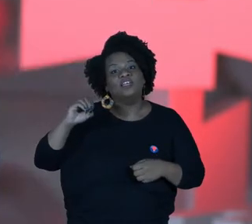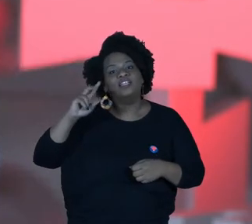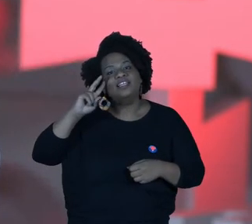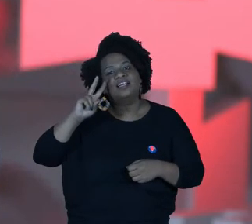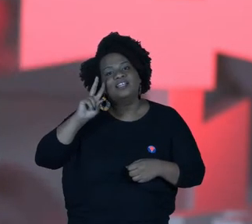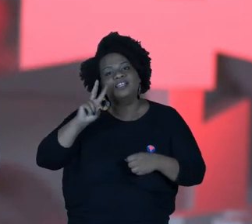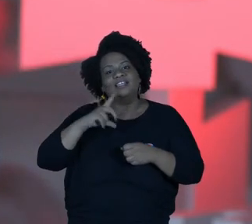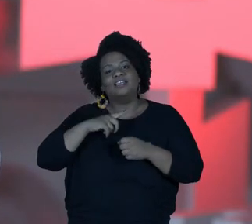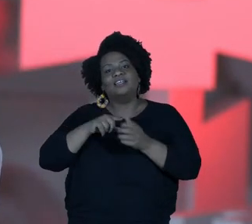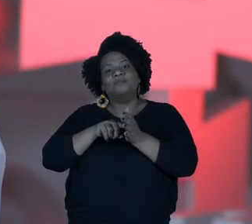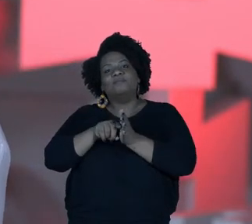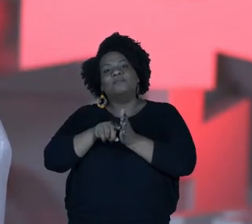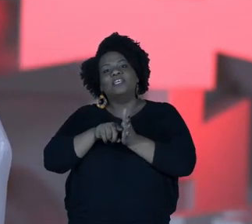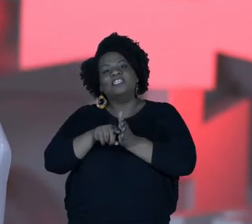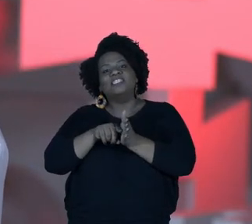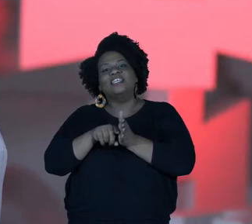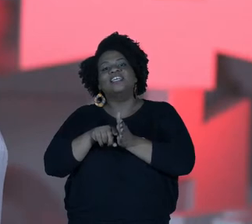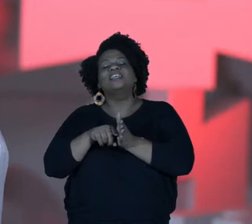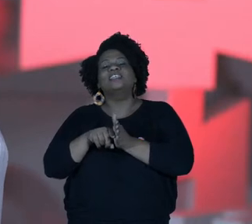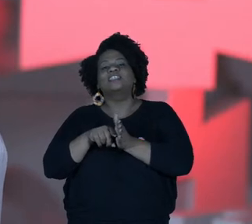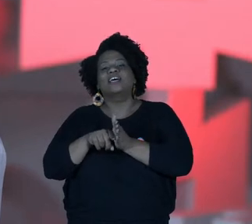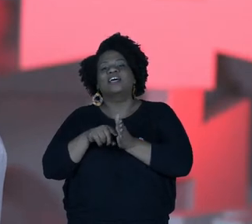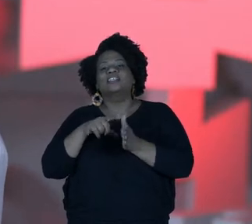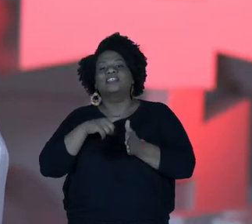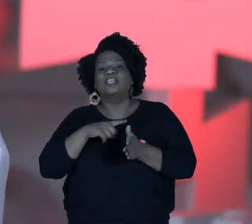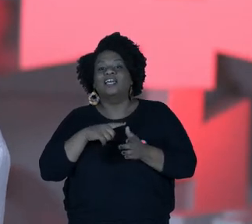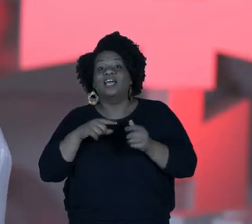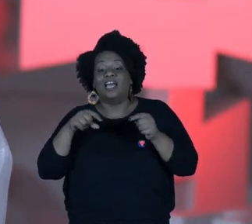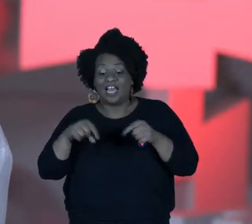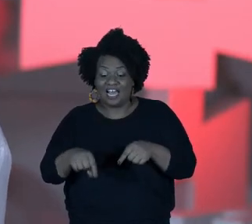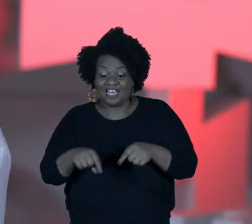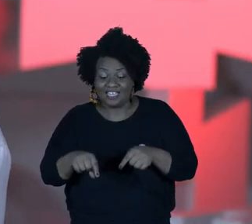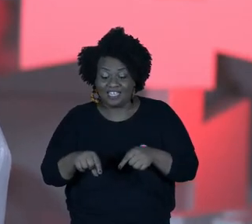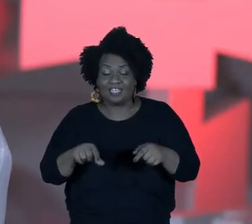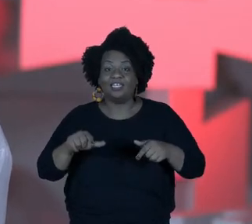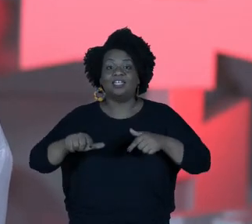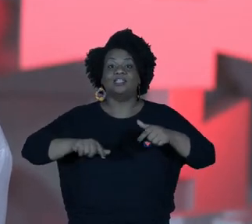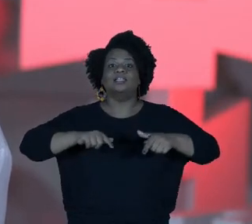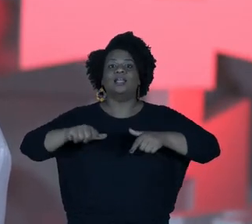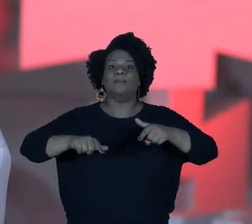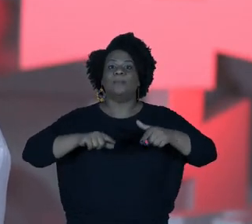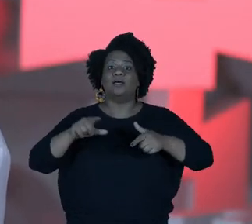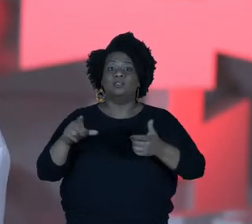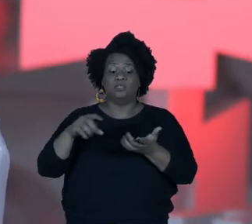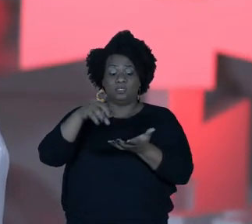da anamorfose. Aqui, nesse trabalho, você